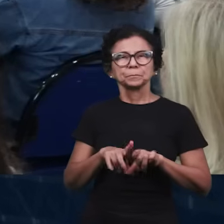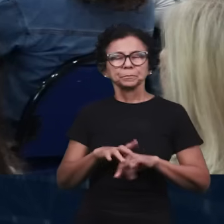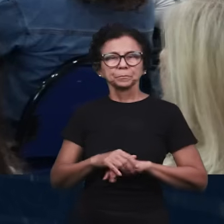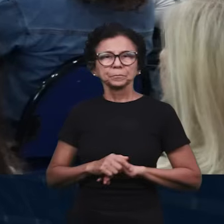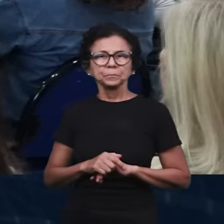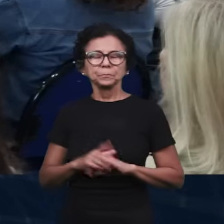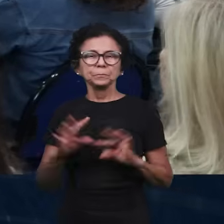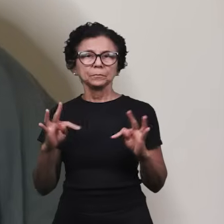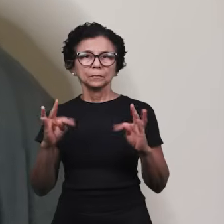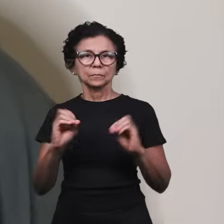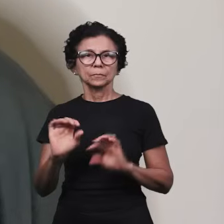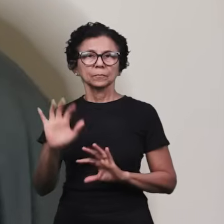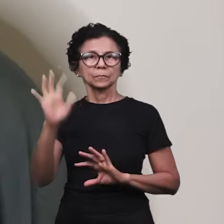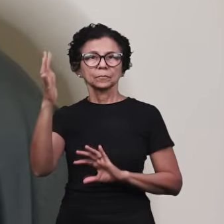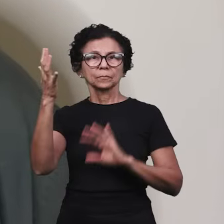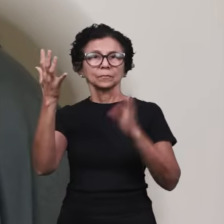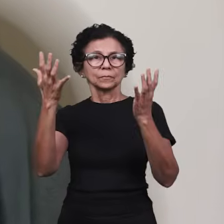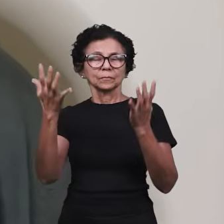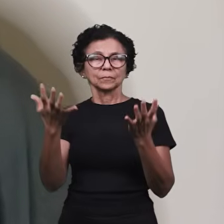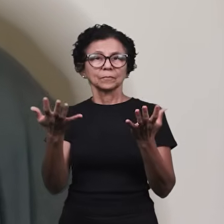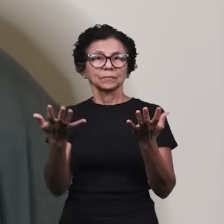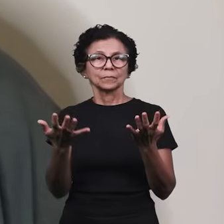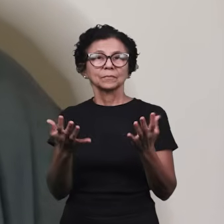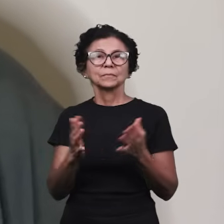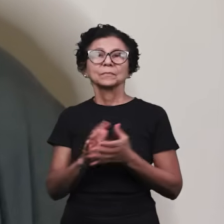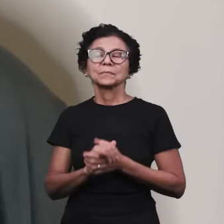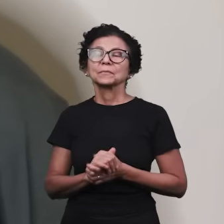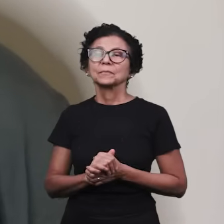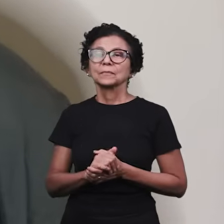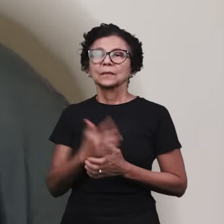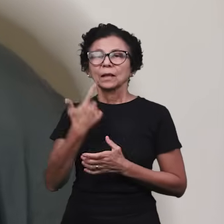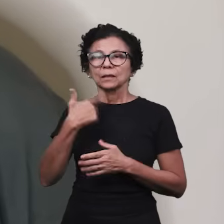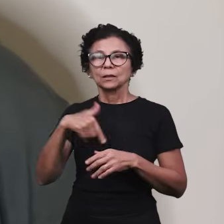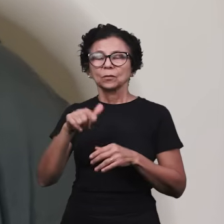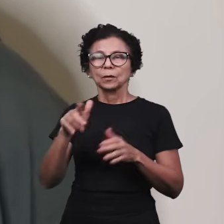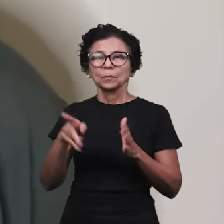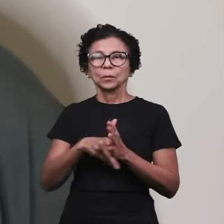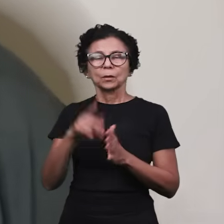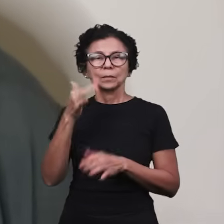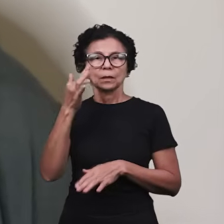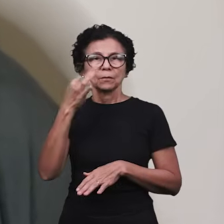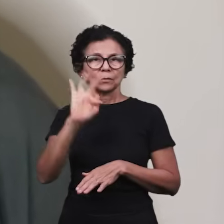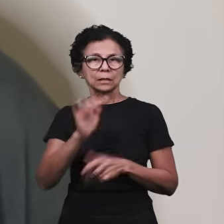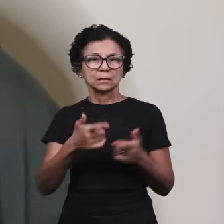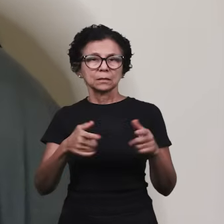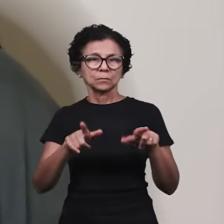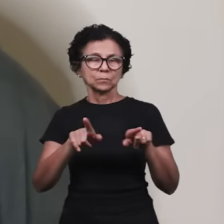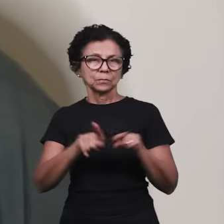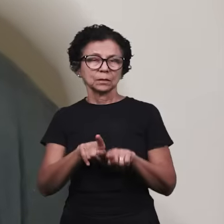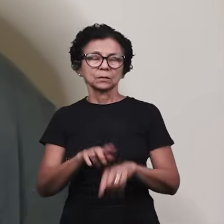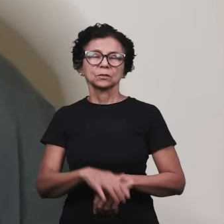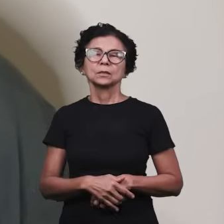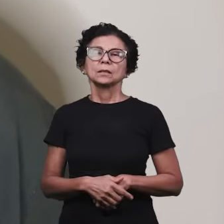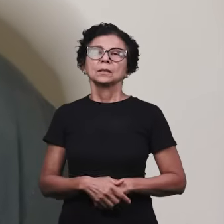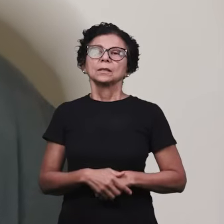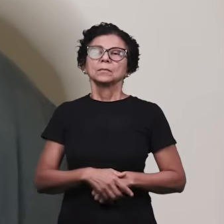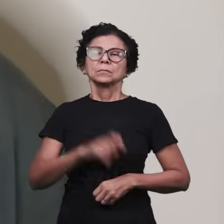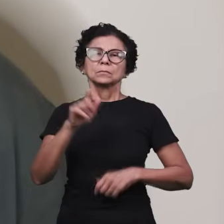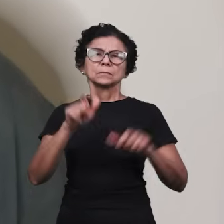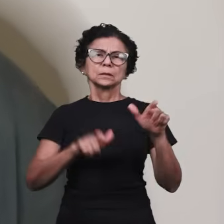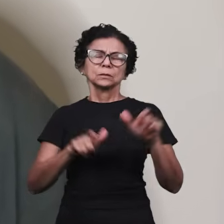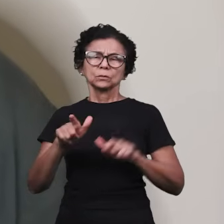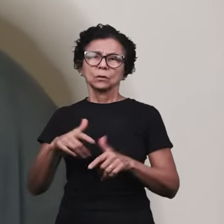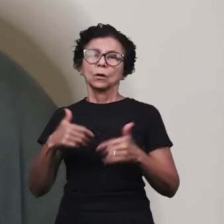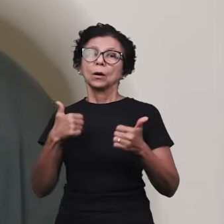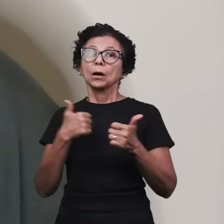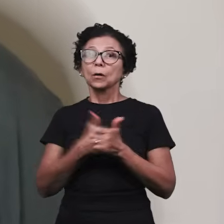especial é que todos os eventos contaram com tradução simultânea para o francês, permitindo que visitantes e participantes